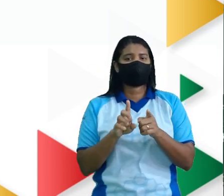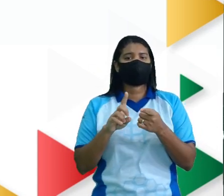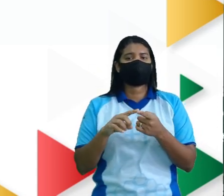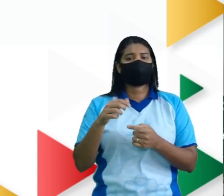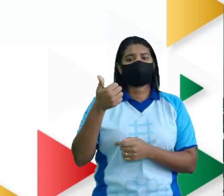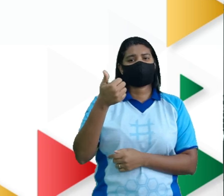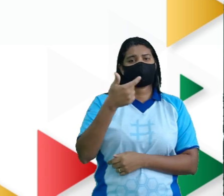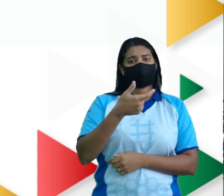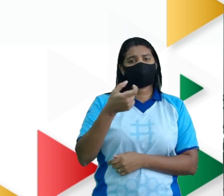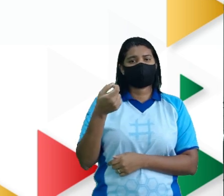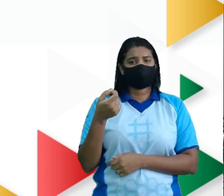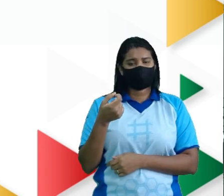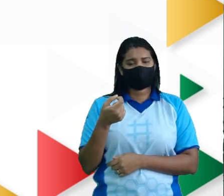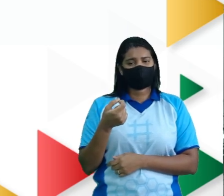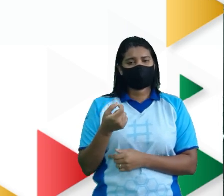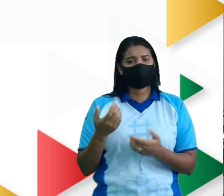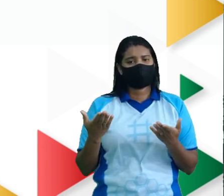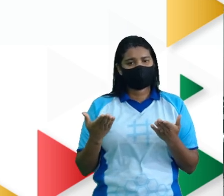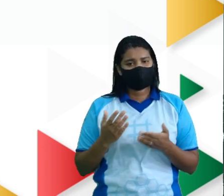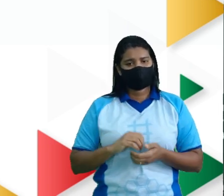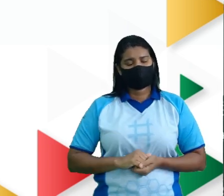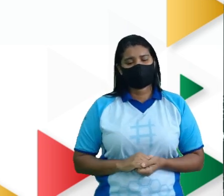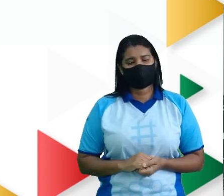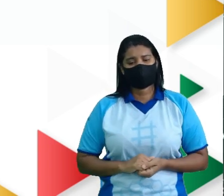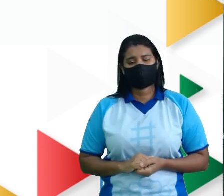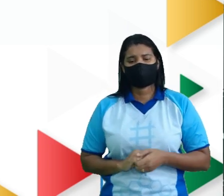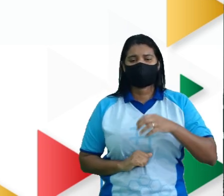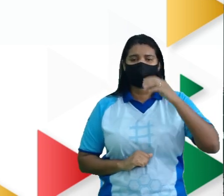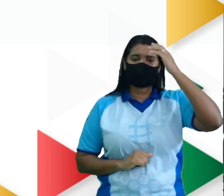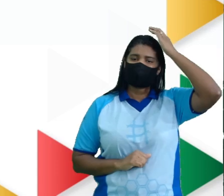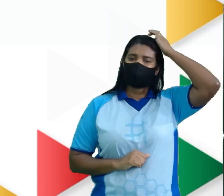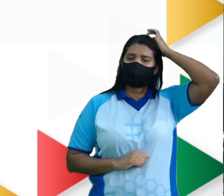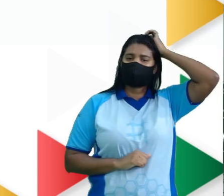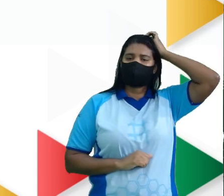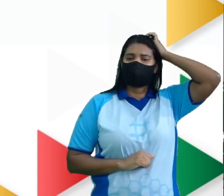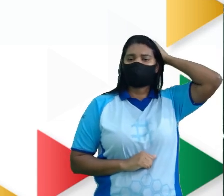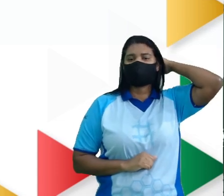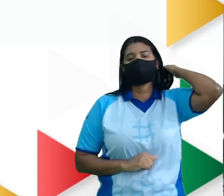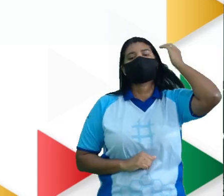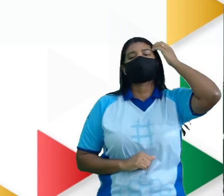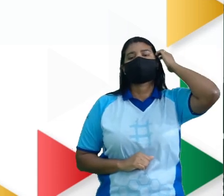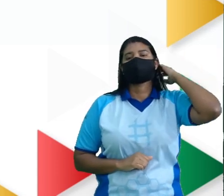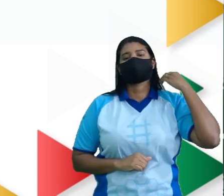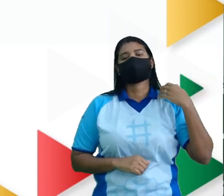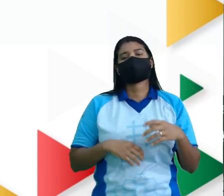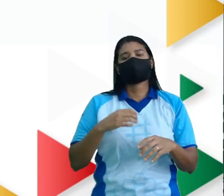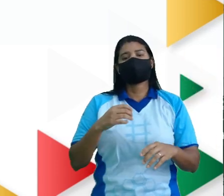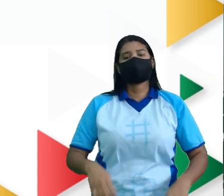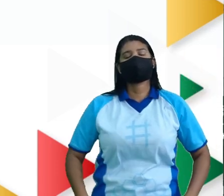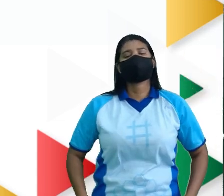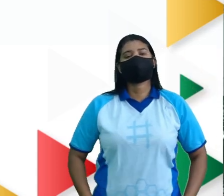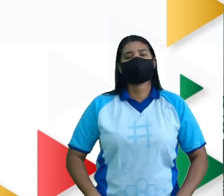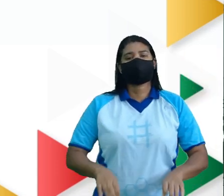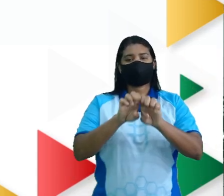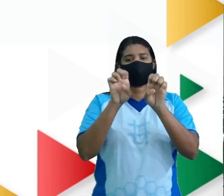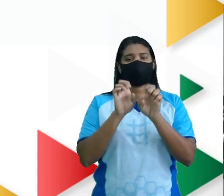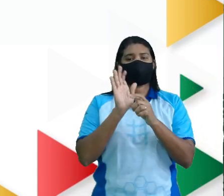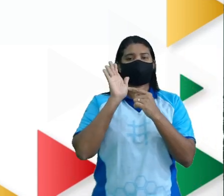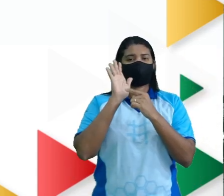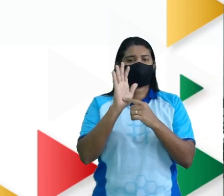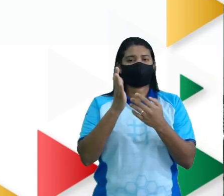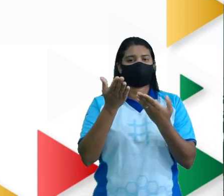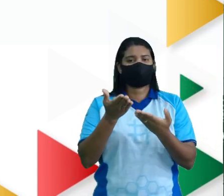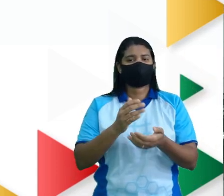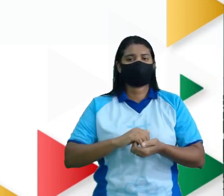dar 120. Tranquilo até agora? Tá fechado, né? Então, a etapa da construção do hexágono eu vou mostrar para